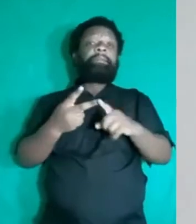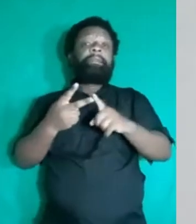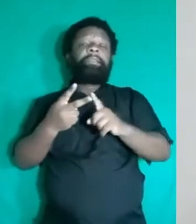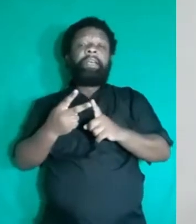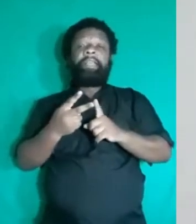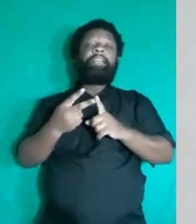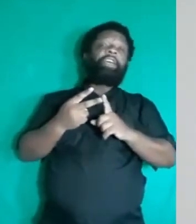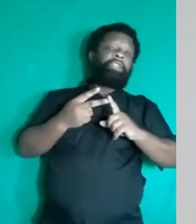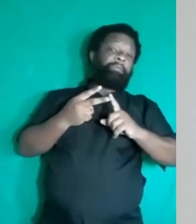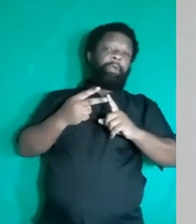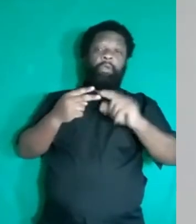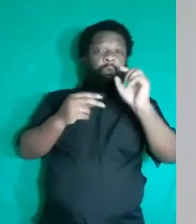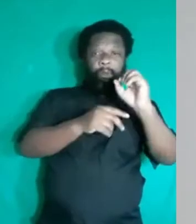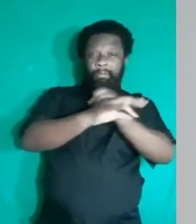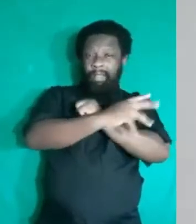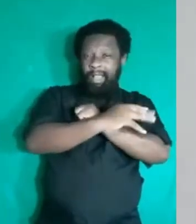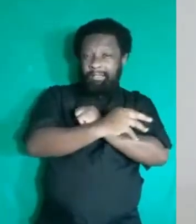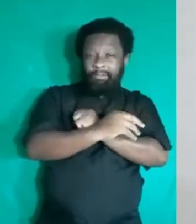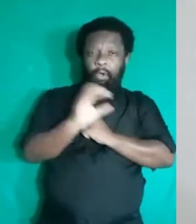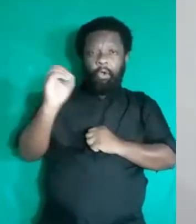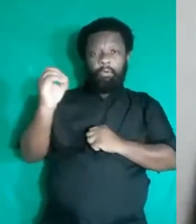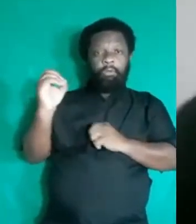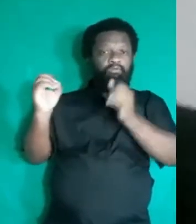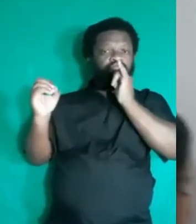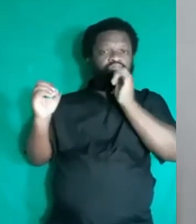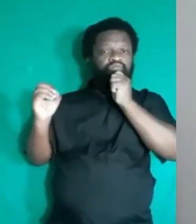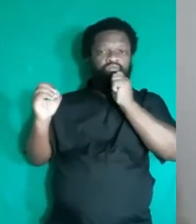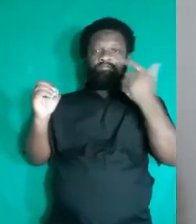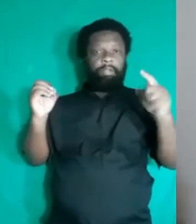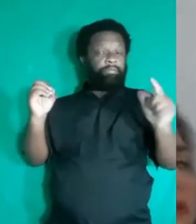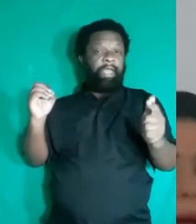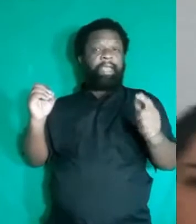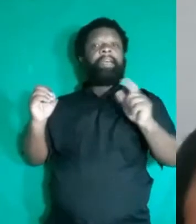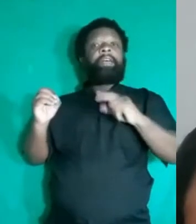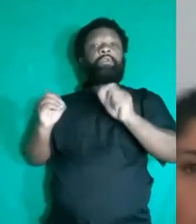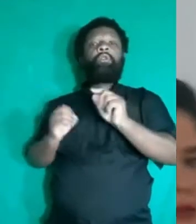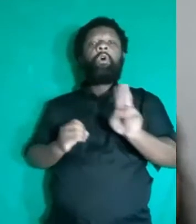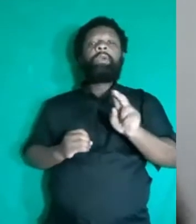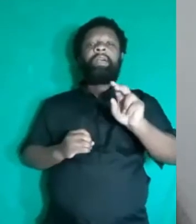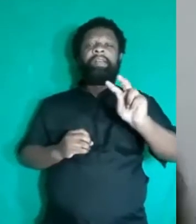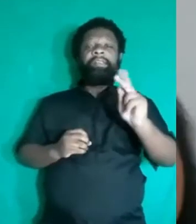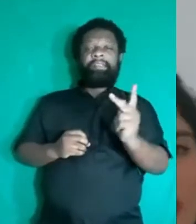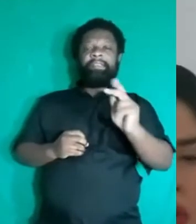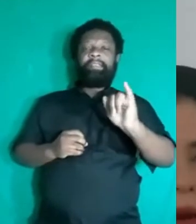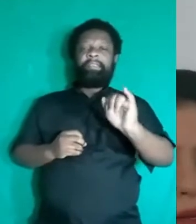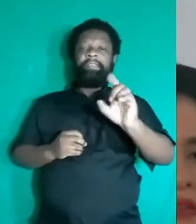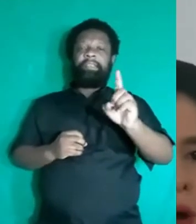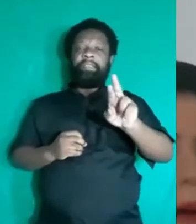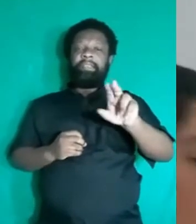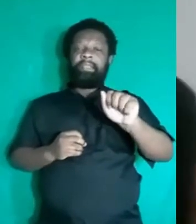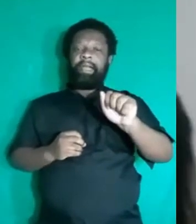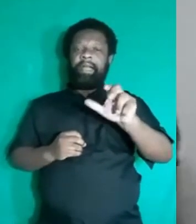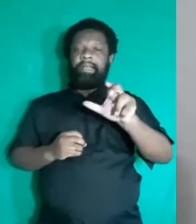oxigênio e número de hidrogênios ionizáveis. Pessoal, os ácidos que não têm oxigênio na sua estrutura, na